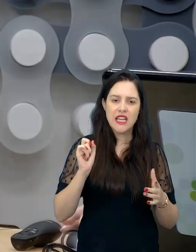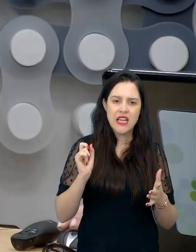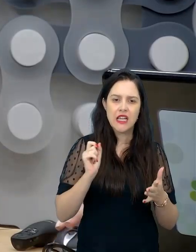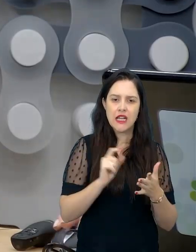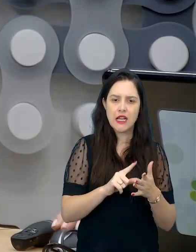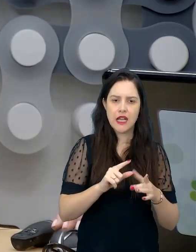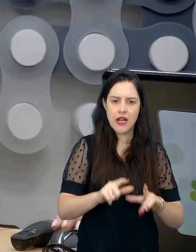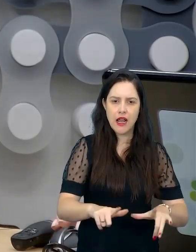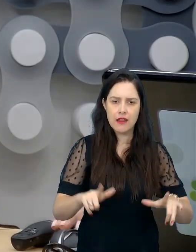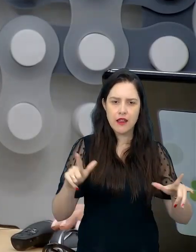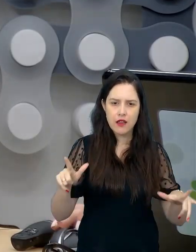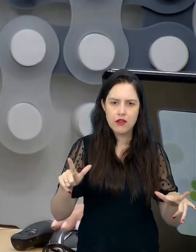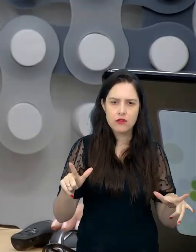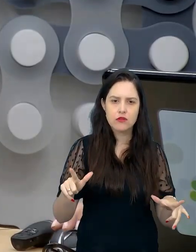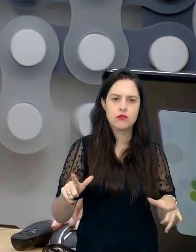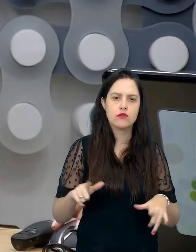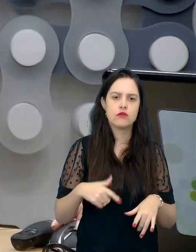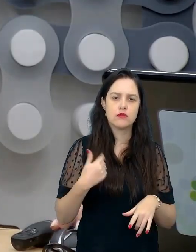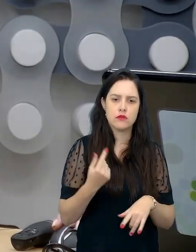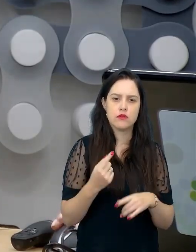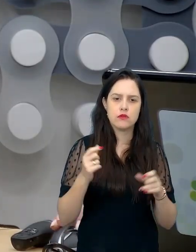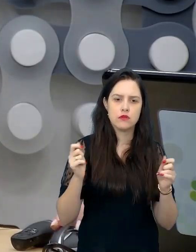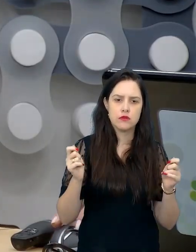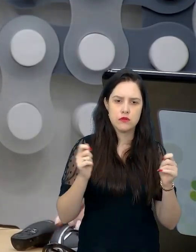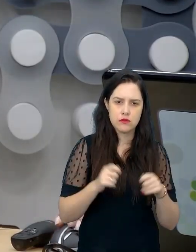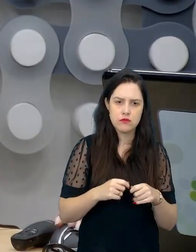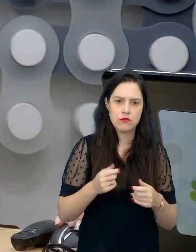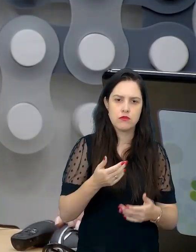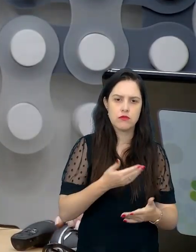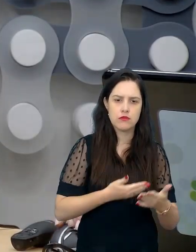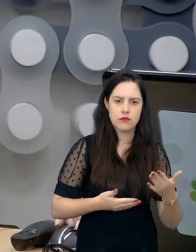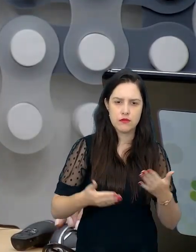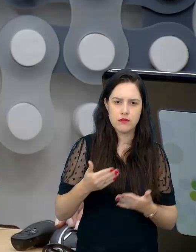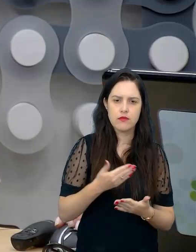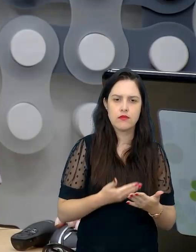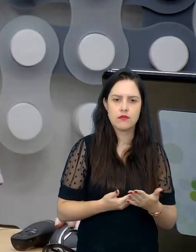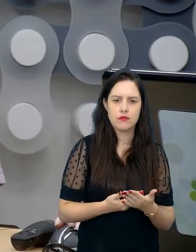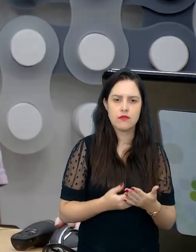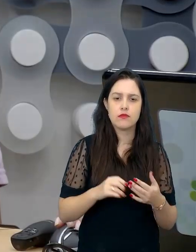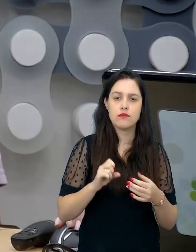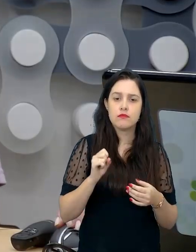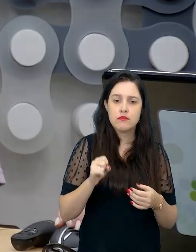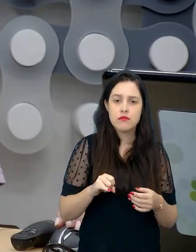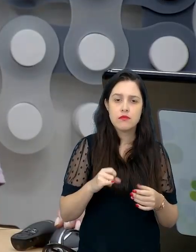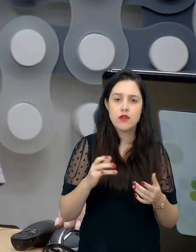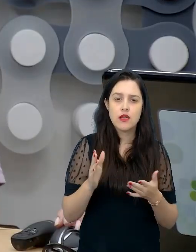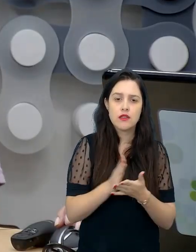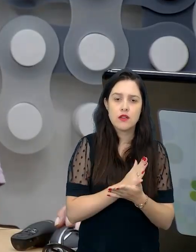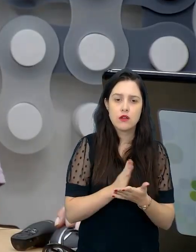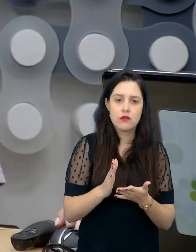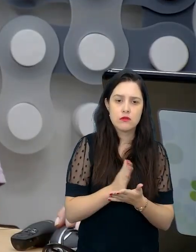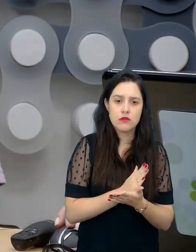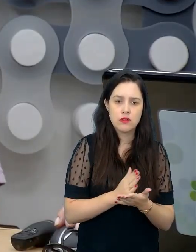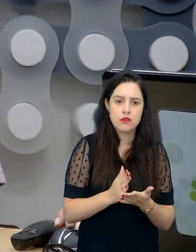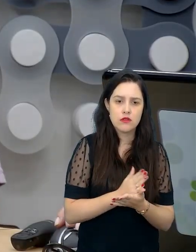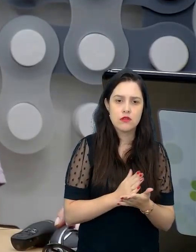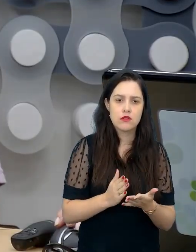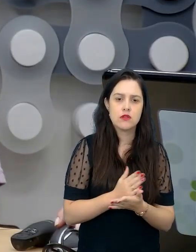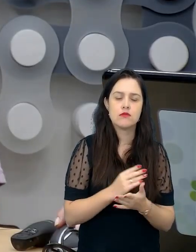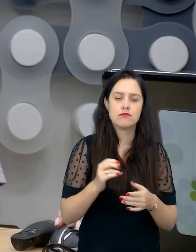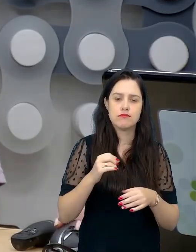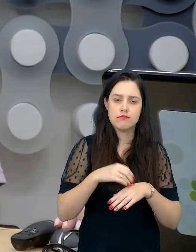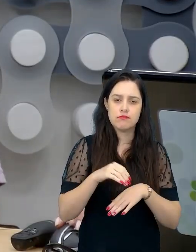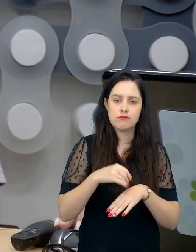depois acessar os PowerPoints através lá do repositório. Mas assim, nós temos alguns informes que são